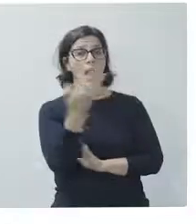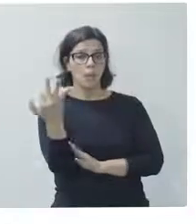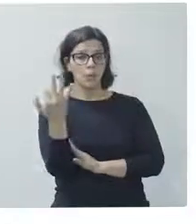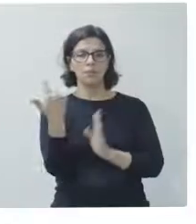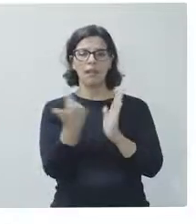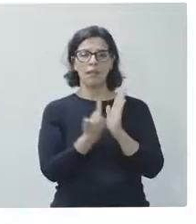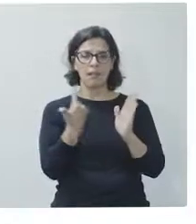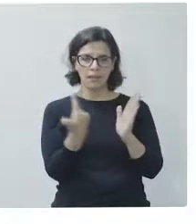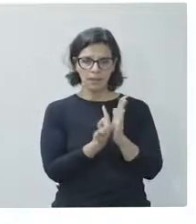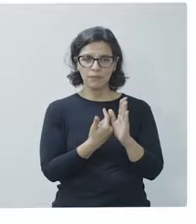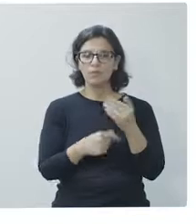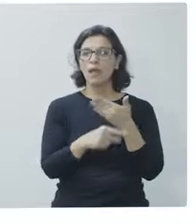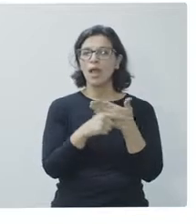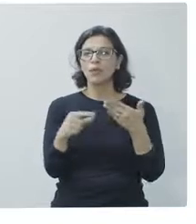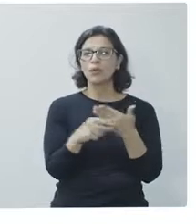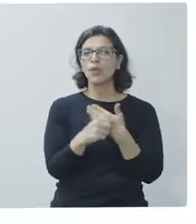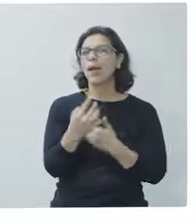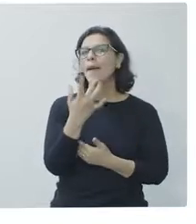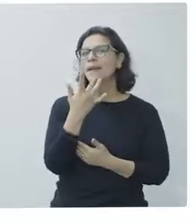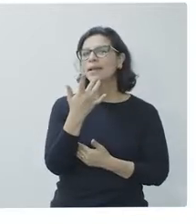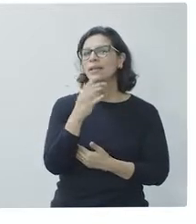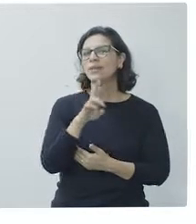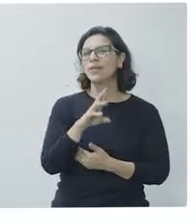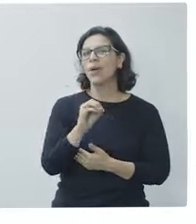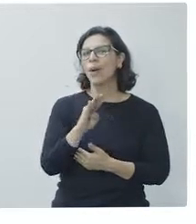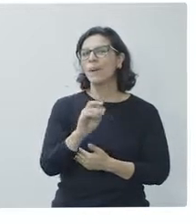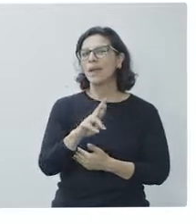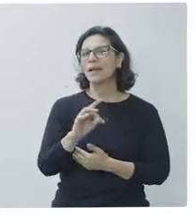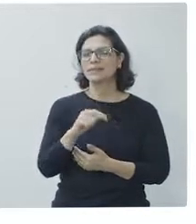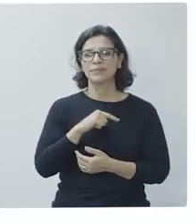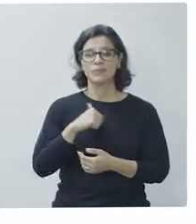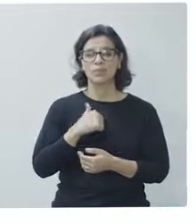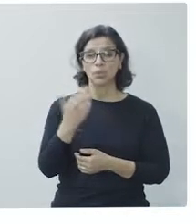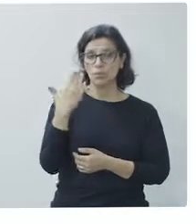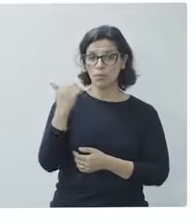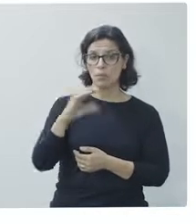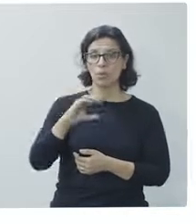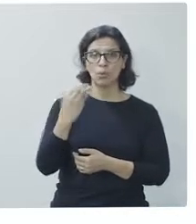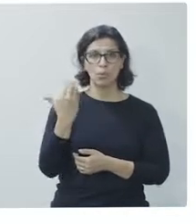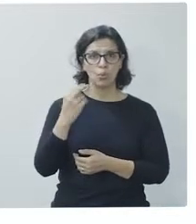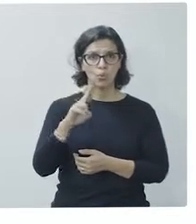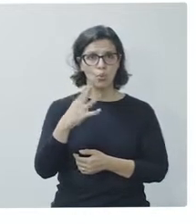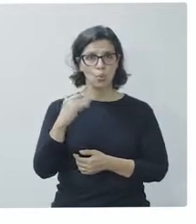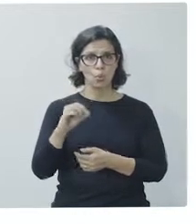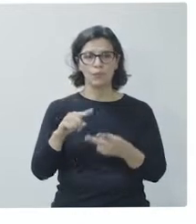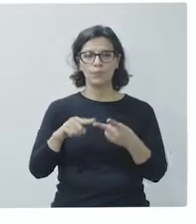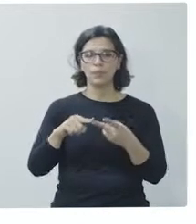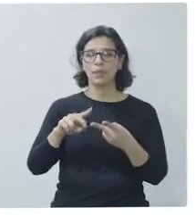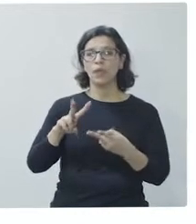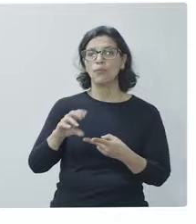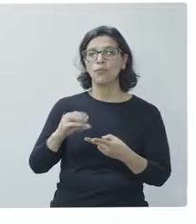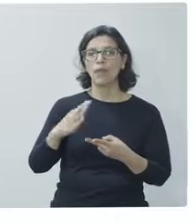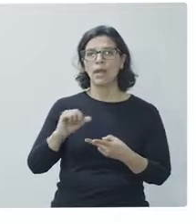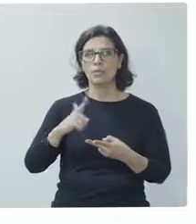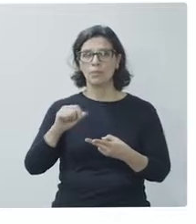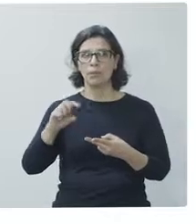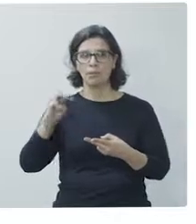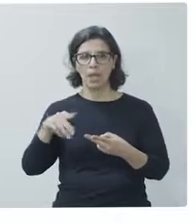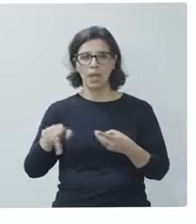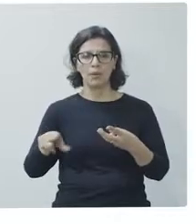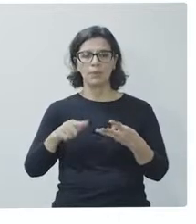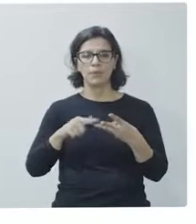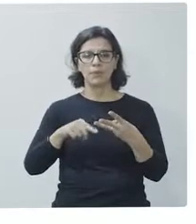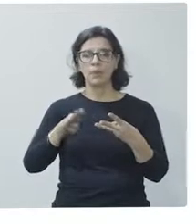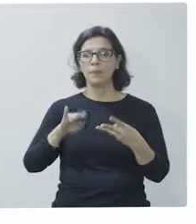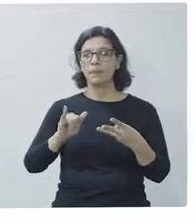obras sob esse pseudônimo. Olha só. O Chamado do Cuco, Vocação para o Mal e